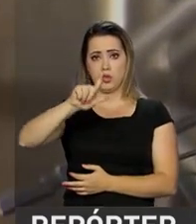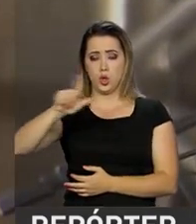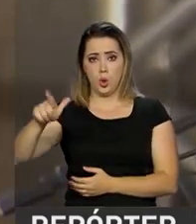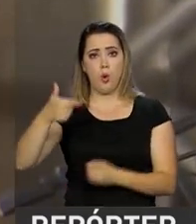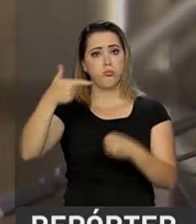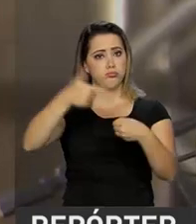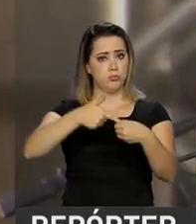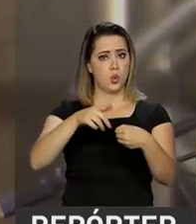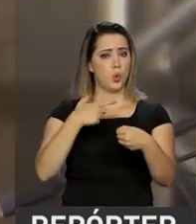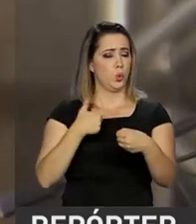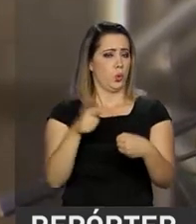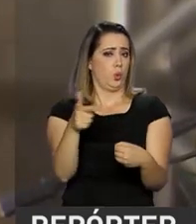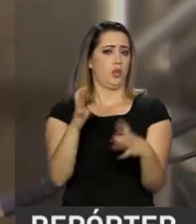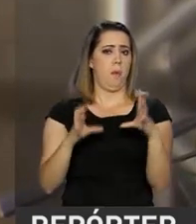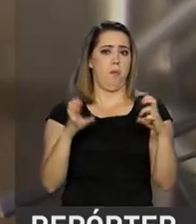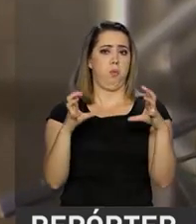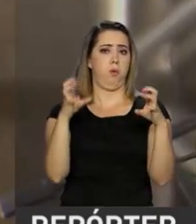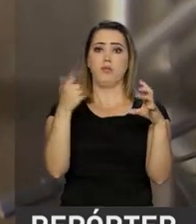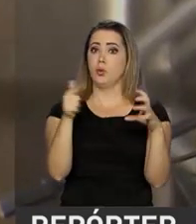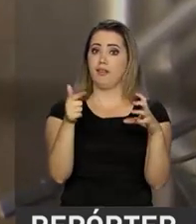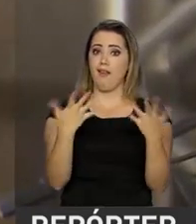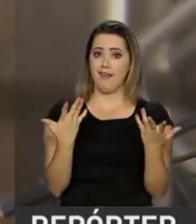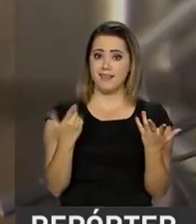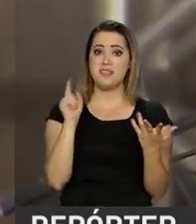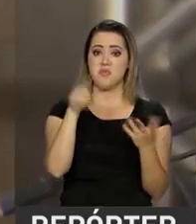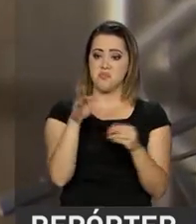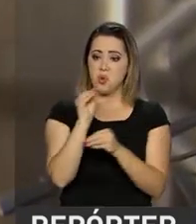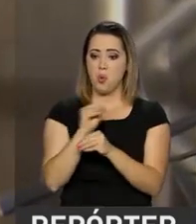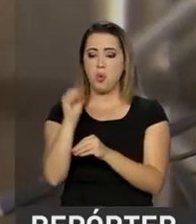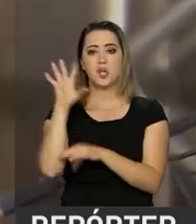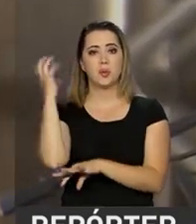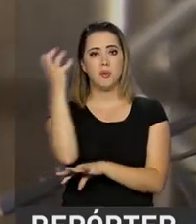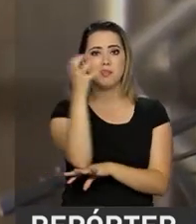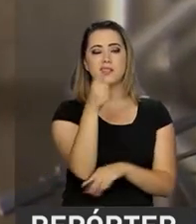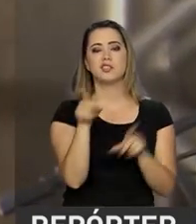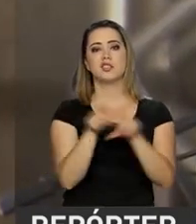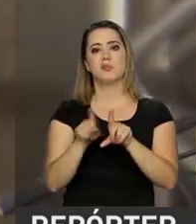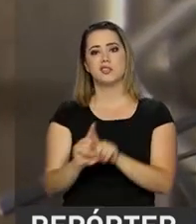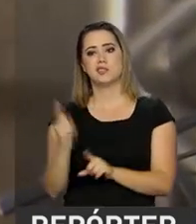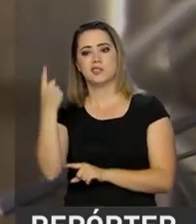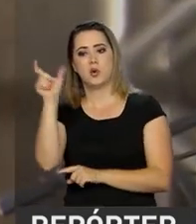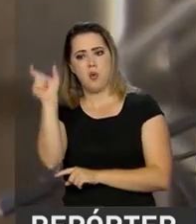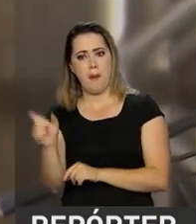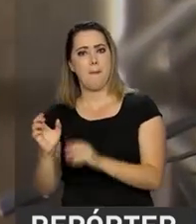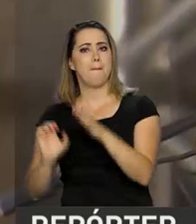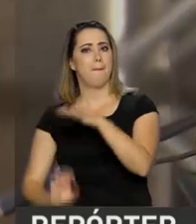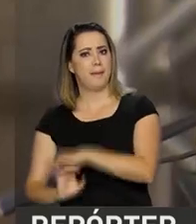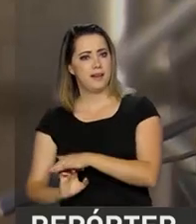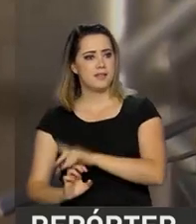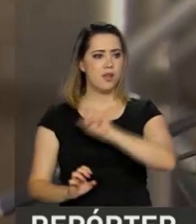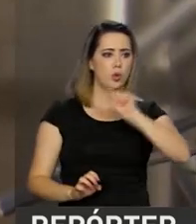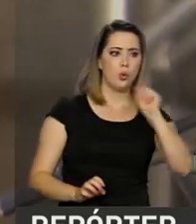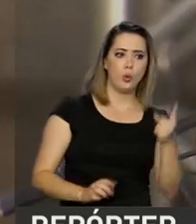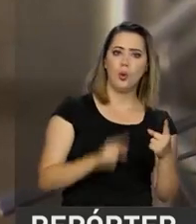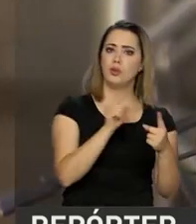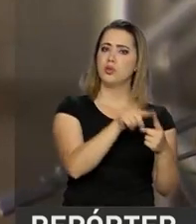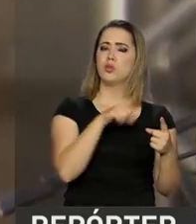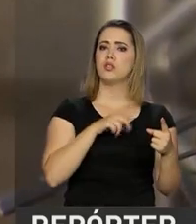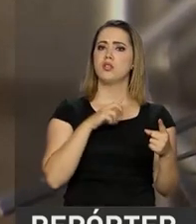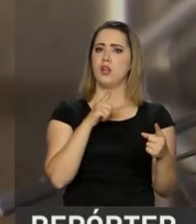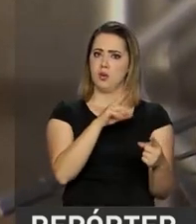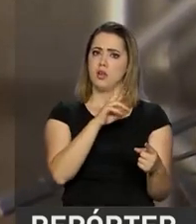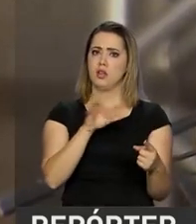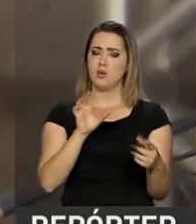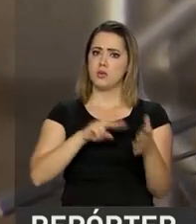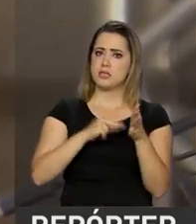né eles estão de acordo com a preservação do meio ambiente de modo que se de um lado tem um sentido Empresarial de outro lado tem um